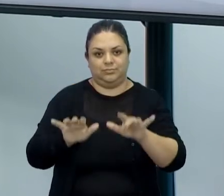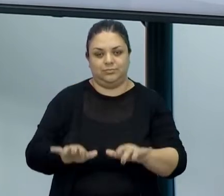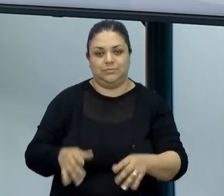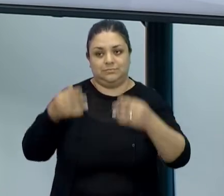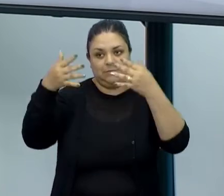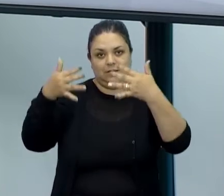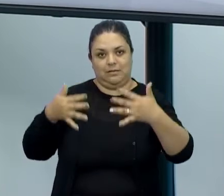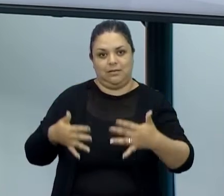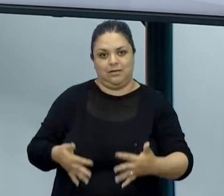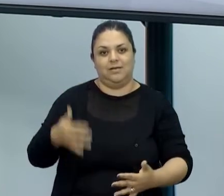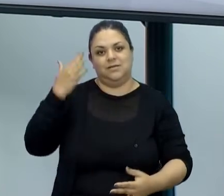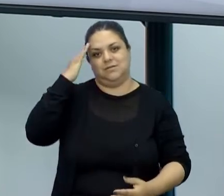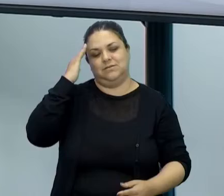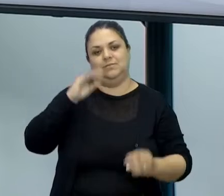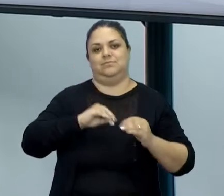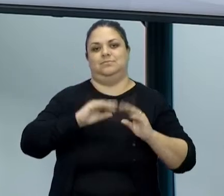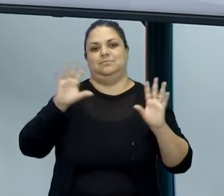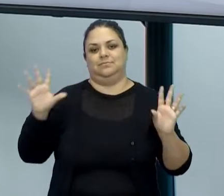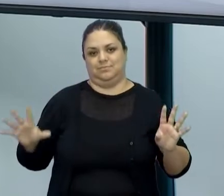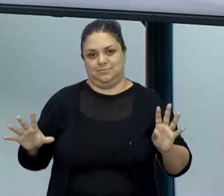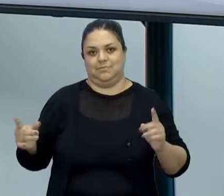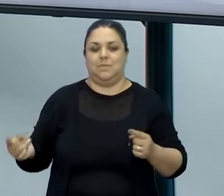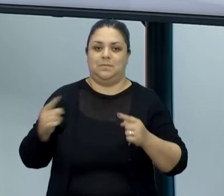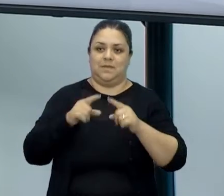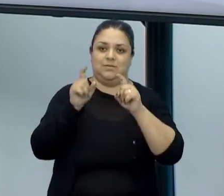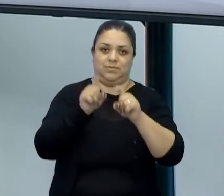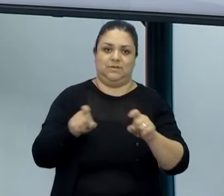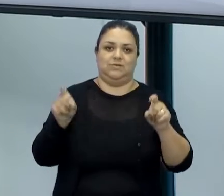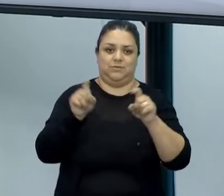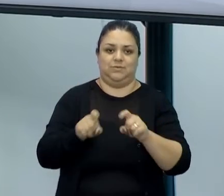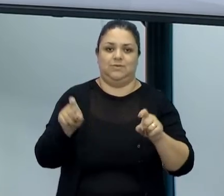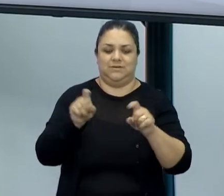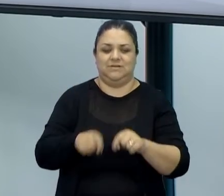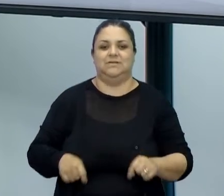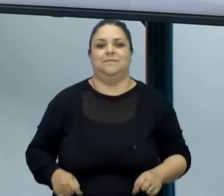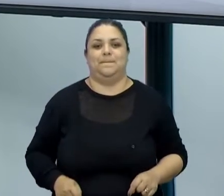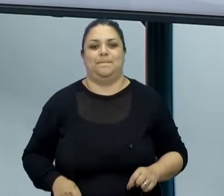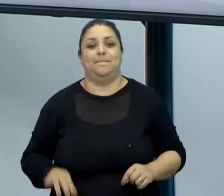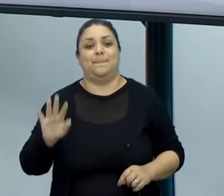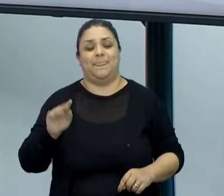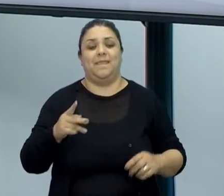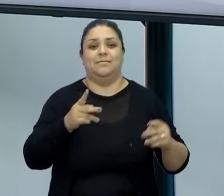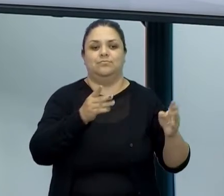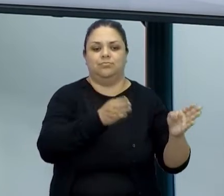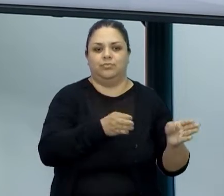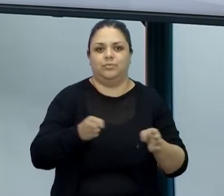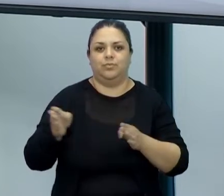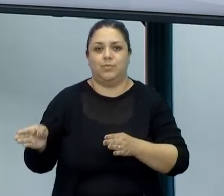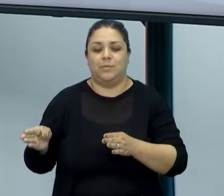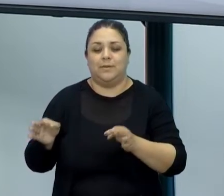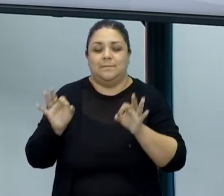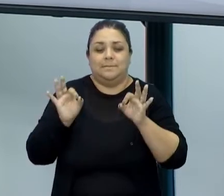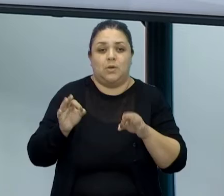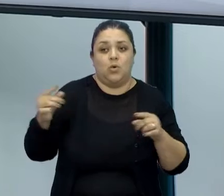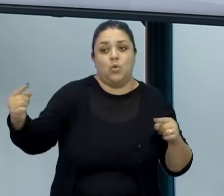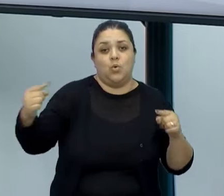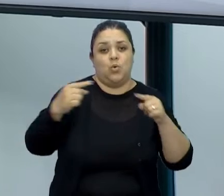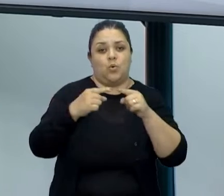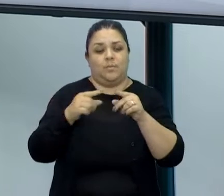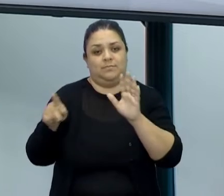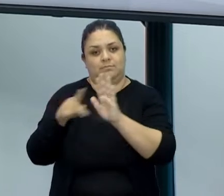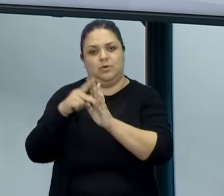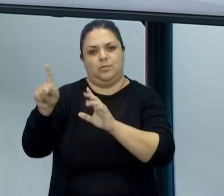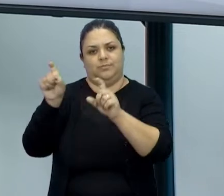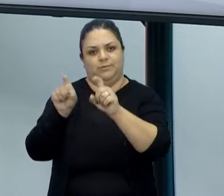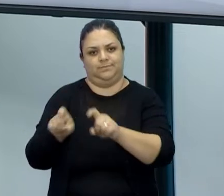se eu estivesse montando um fluxograma na tela do computador, só que é um fluxograma muito específico, tá? Então, é importante